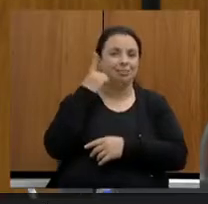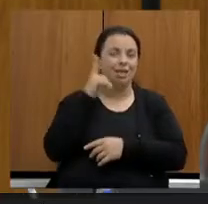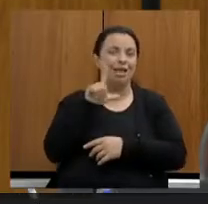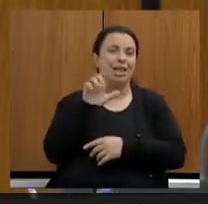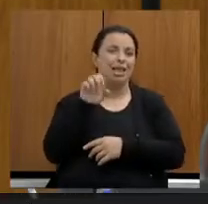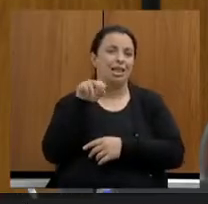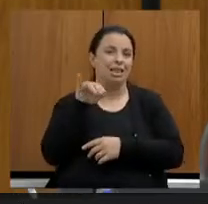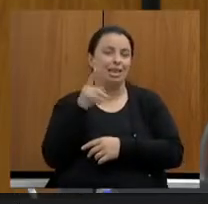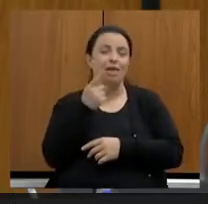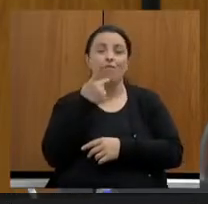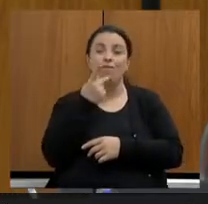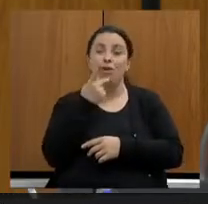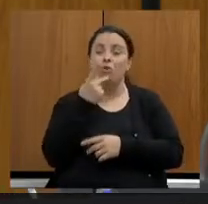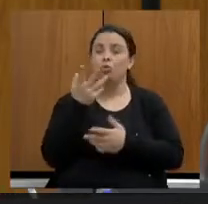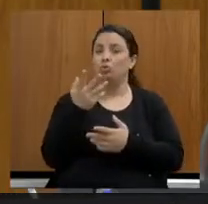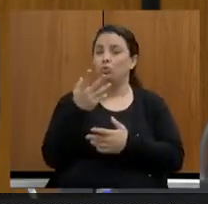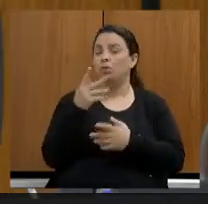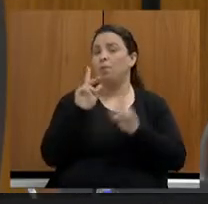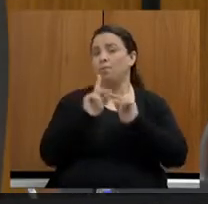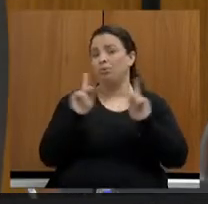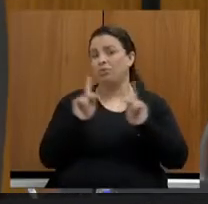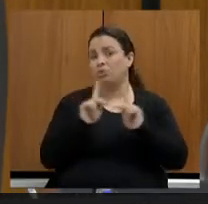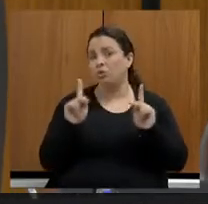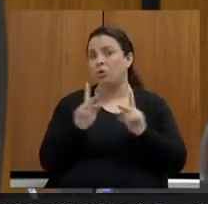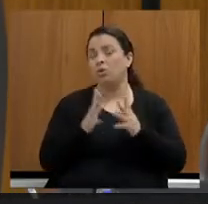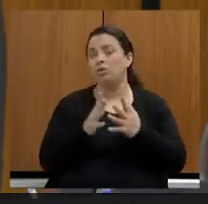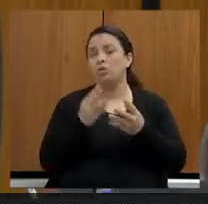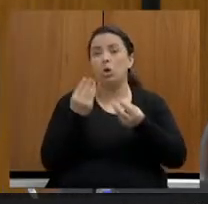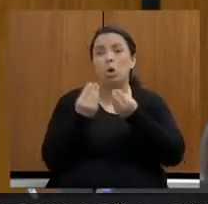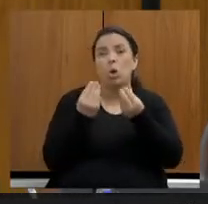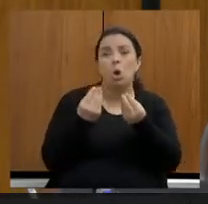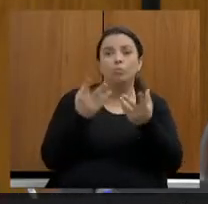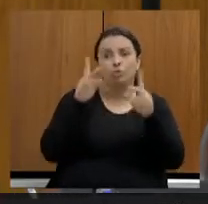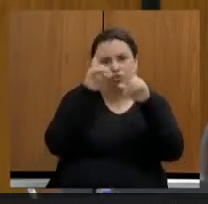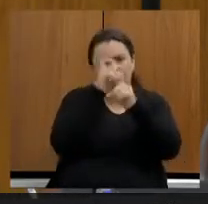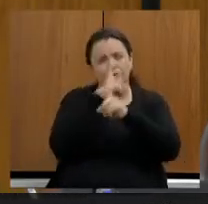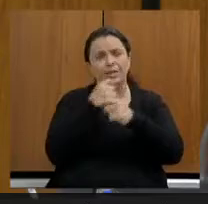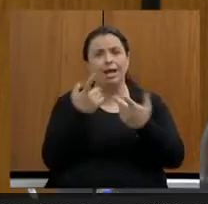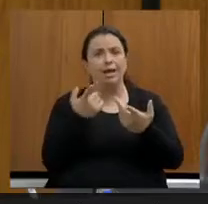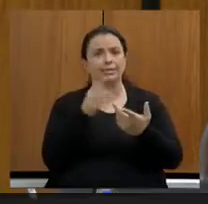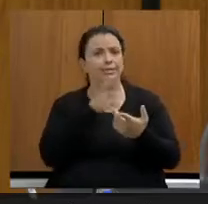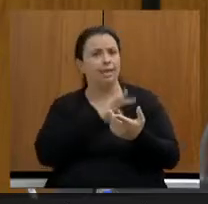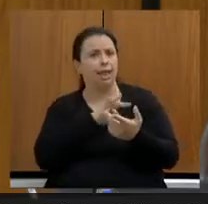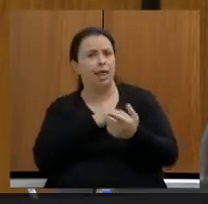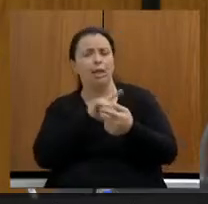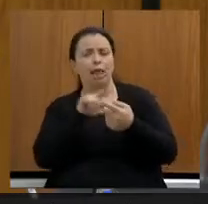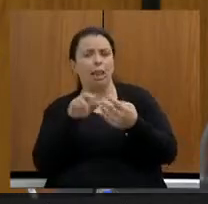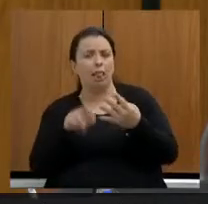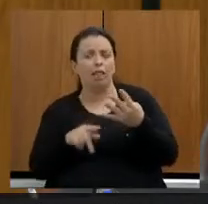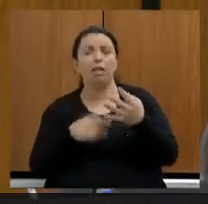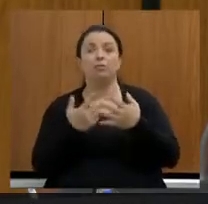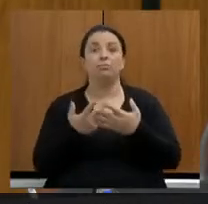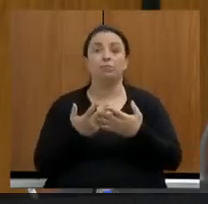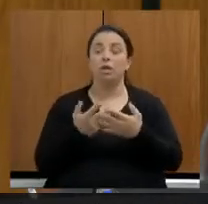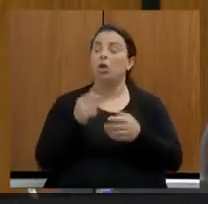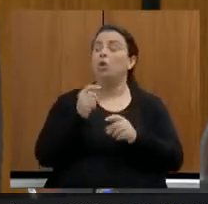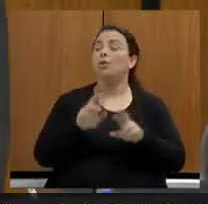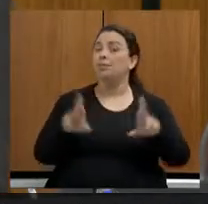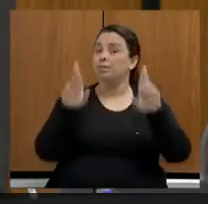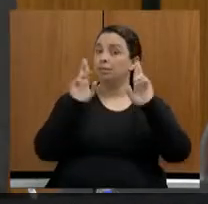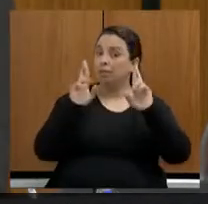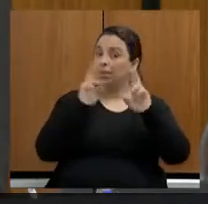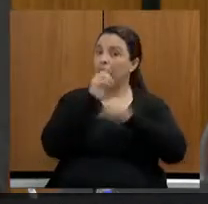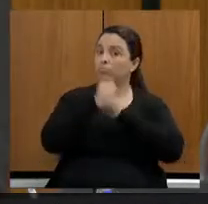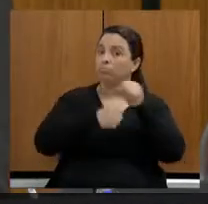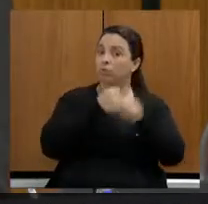serventuários eu espero que 2022 nós possamos ter aqui um capítulo especial sobre